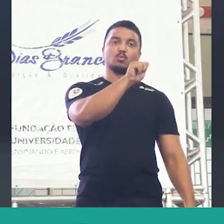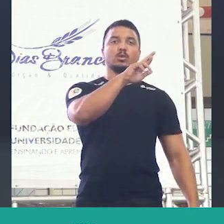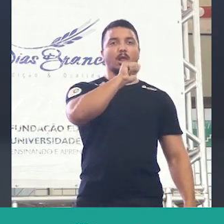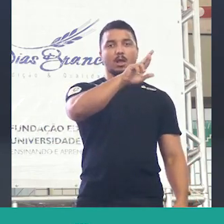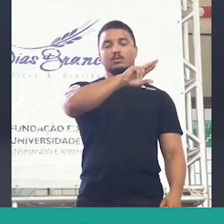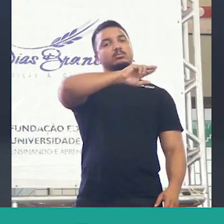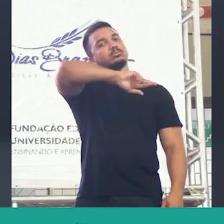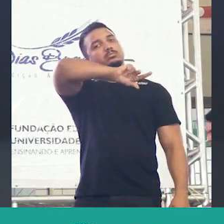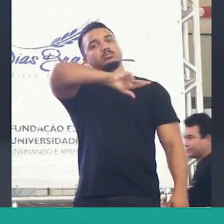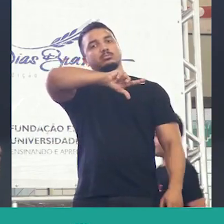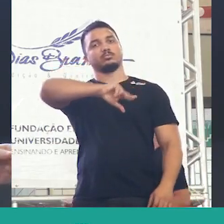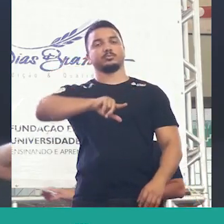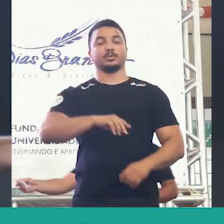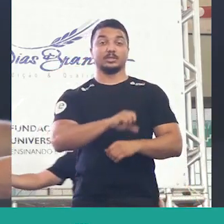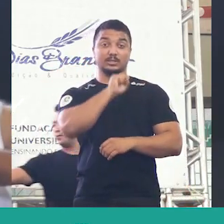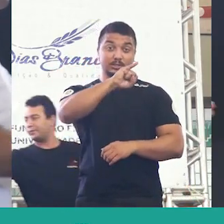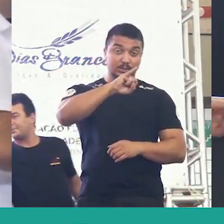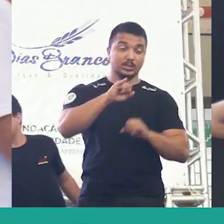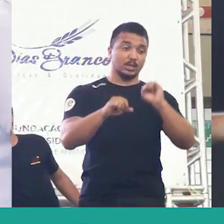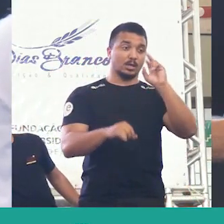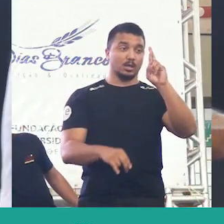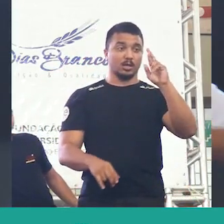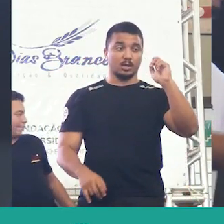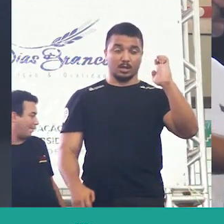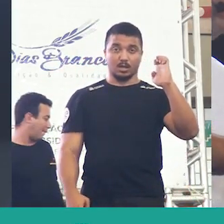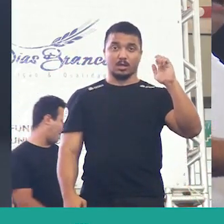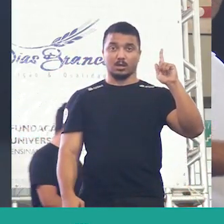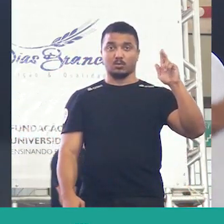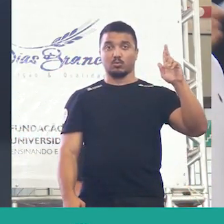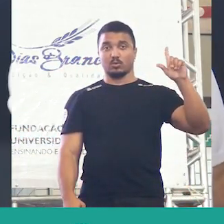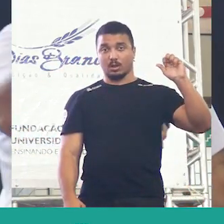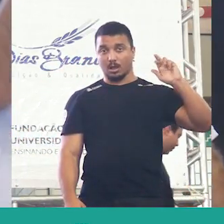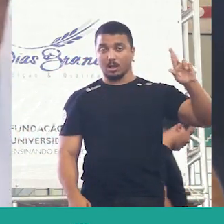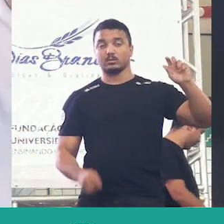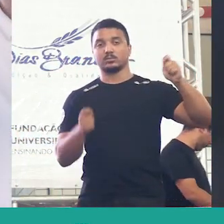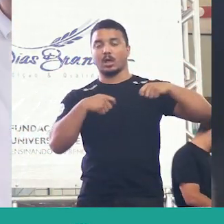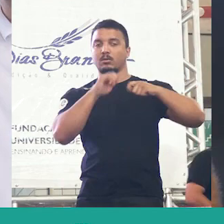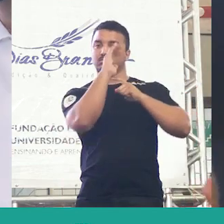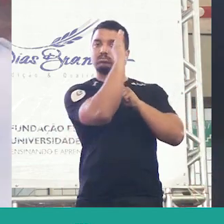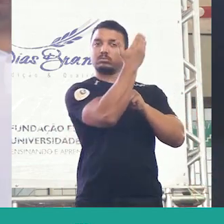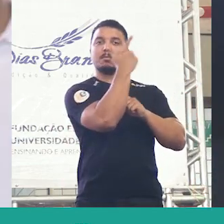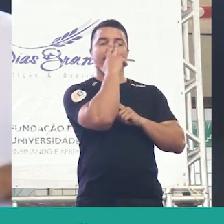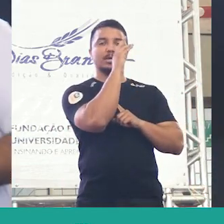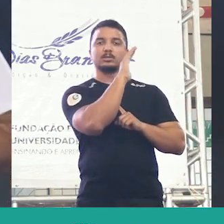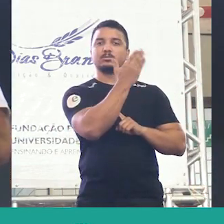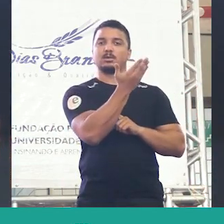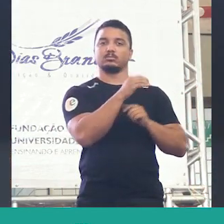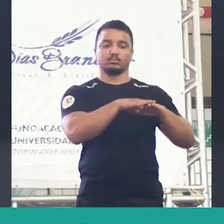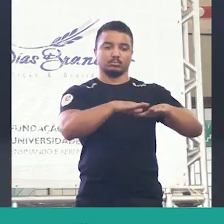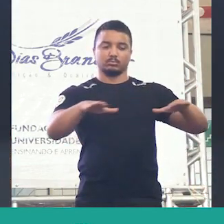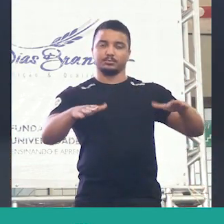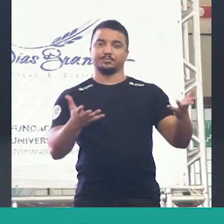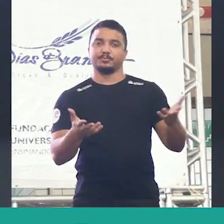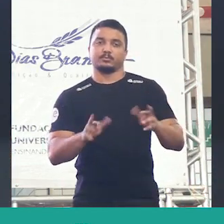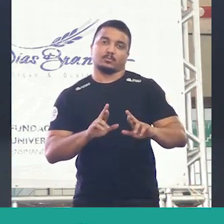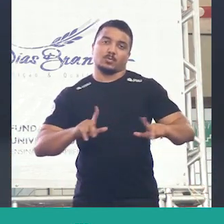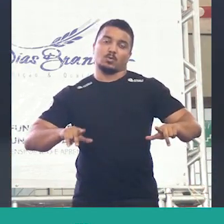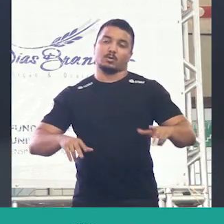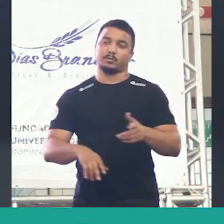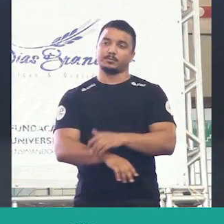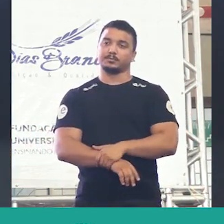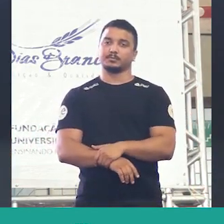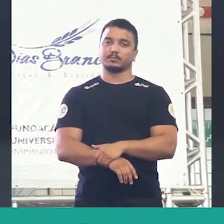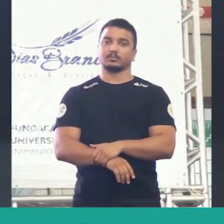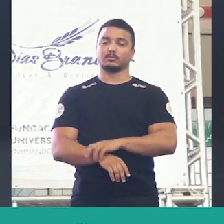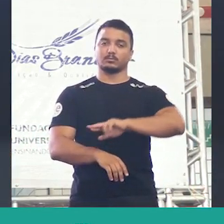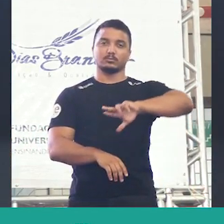nada regular. Porque se fosse regular, eu viria a imagem das lâmpadas. Fui claro? Acho que foi